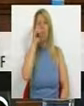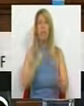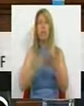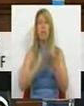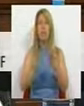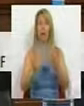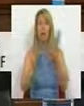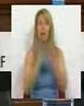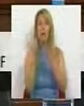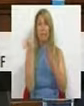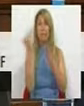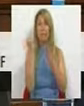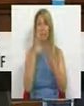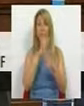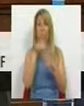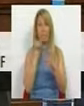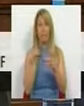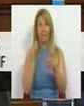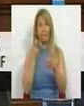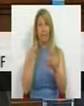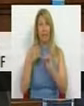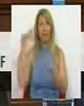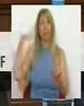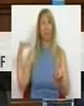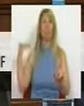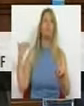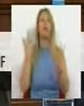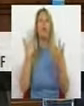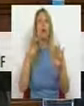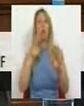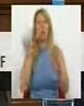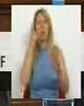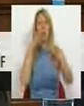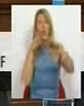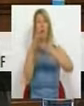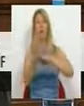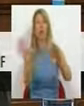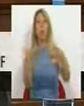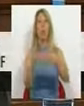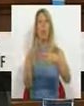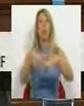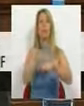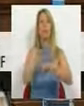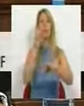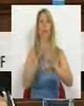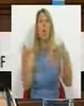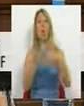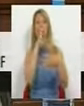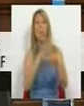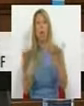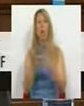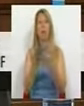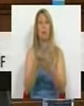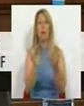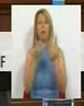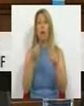da instituição à data, mas não diretamente com o Conselho de Administração ou a Comissão Executiva. Então, nunca falaram